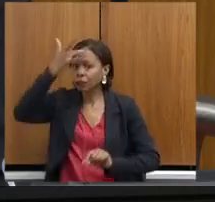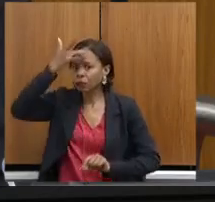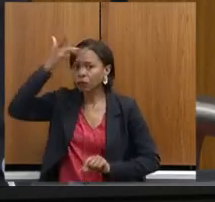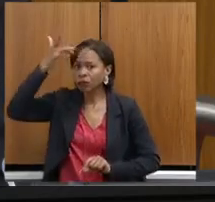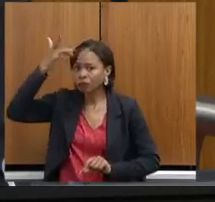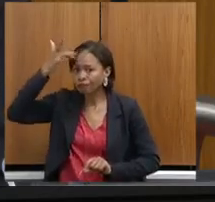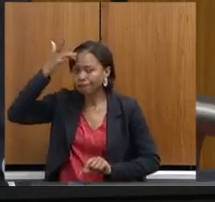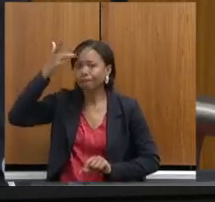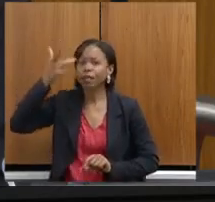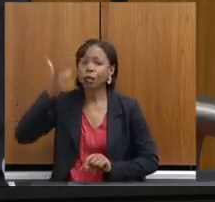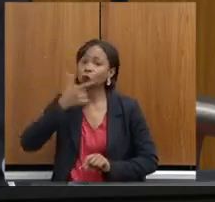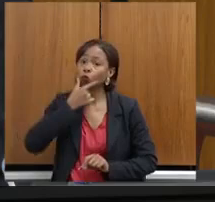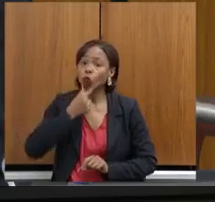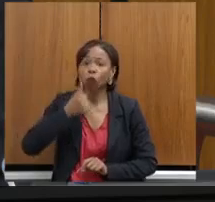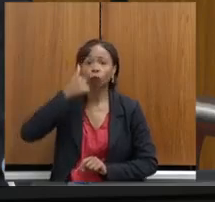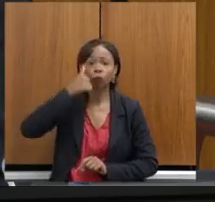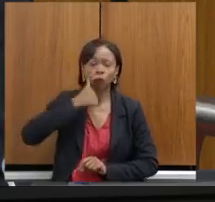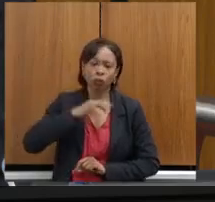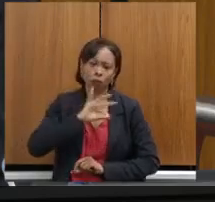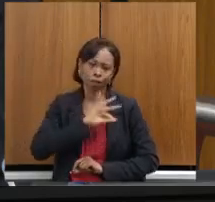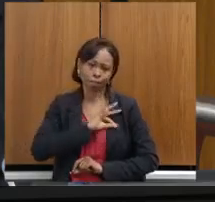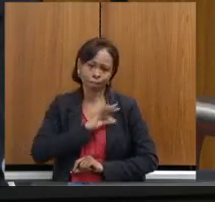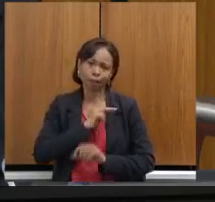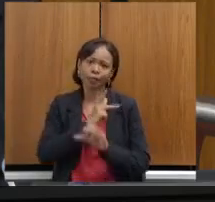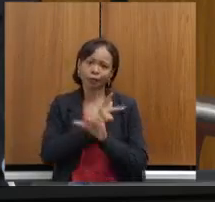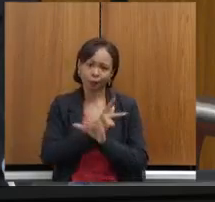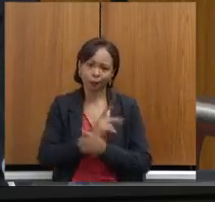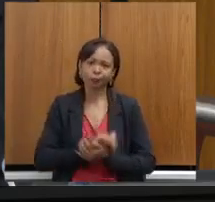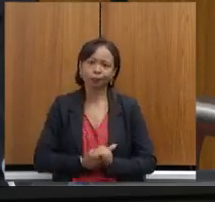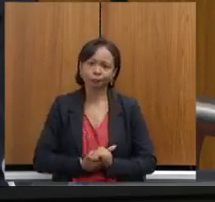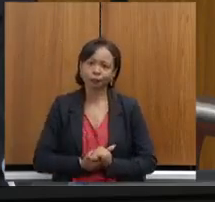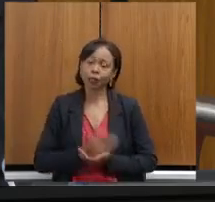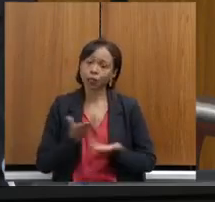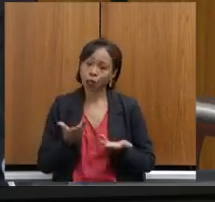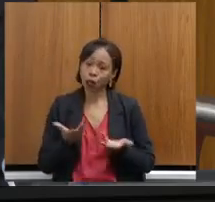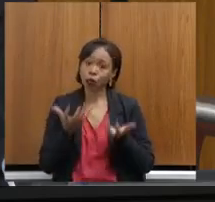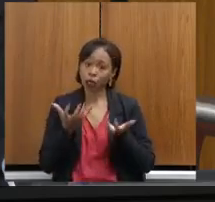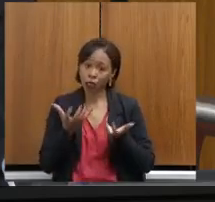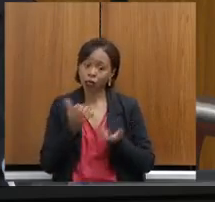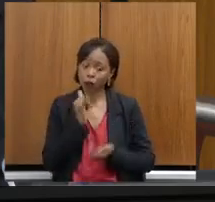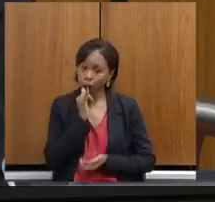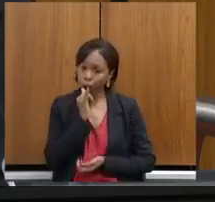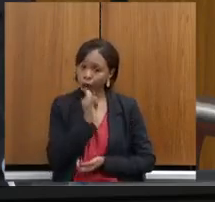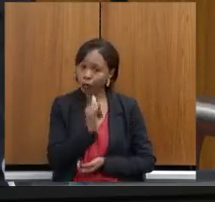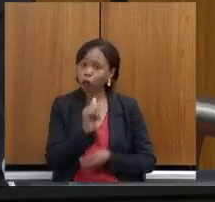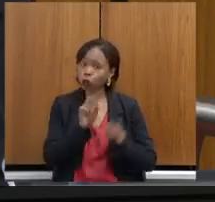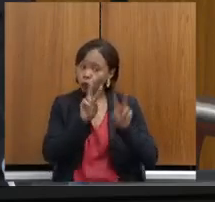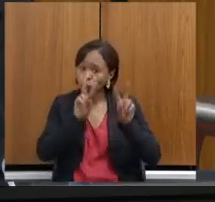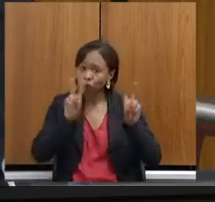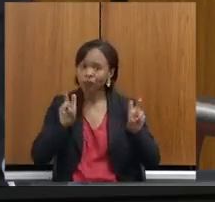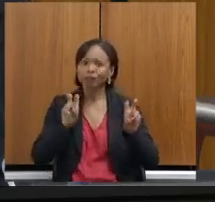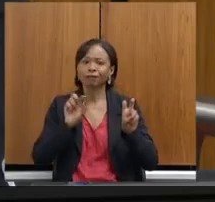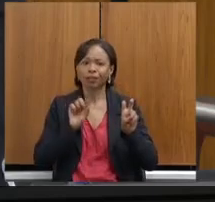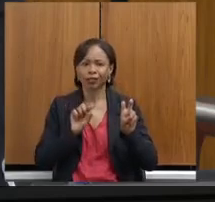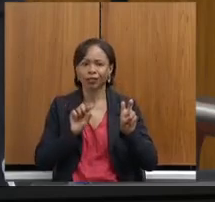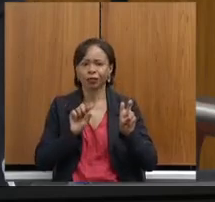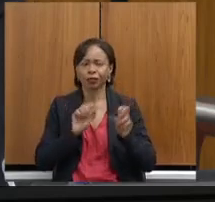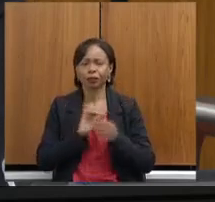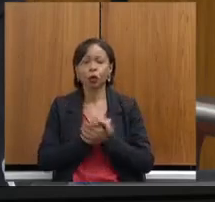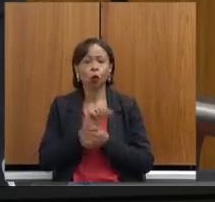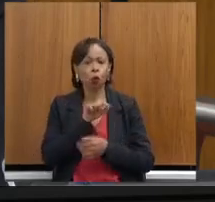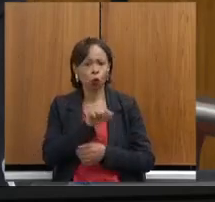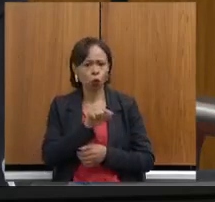homem e da mulher da Polícia Civil não queria chamar atenção Para esse ponto alto Joaquim é muito atento